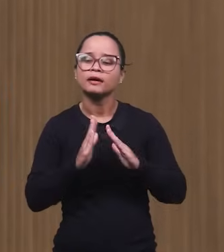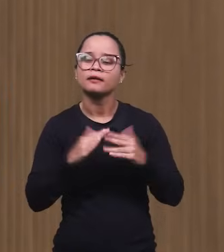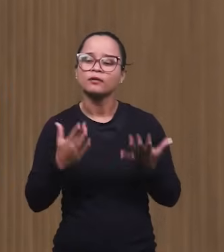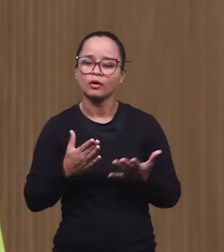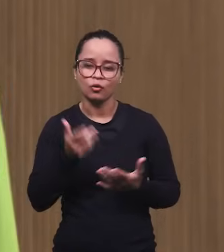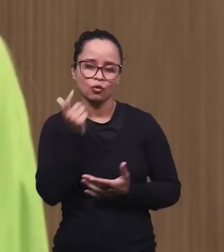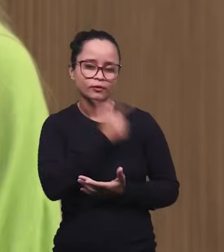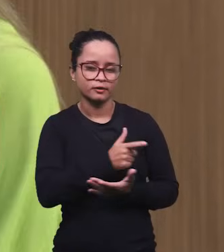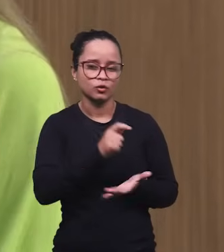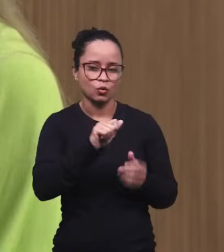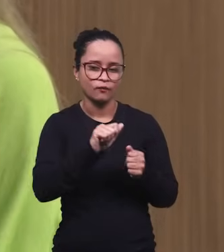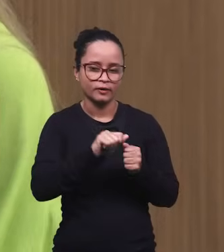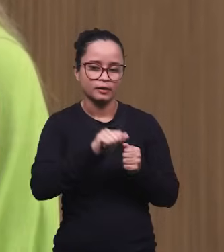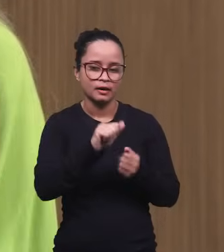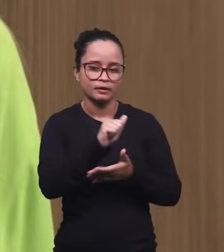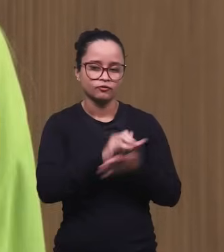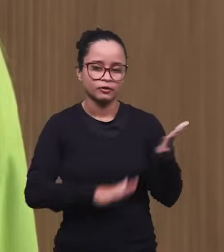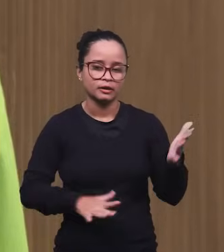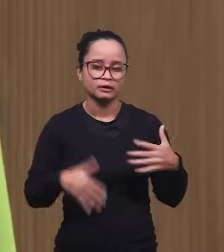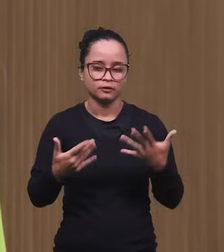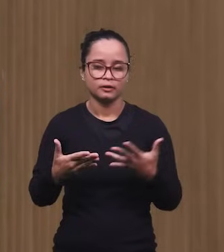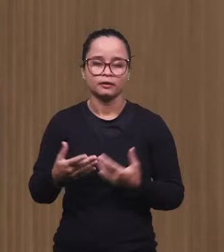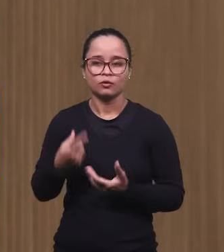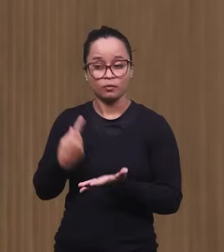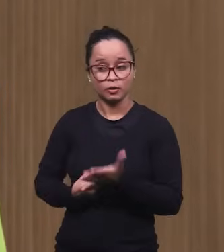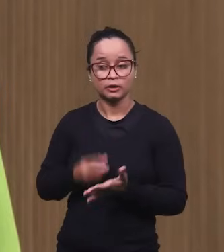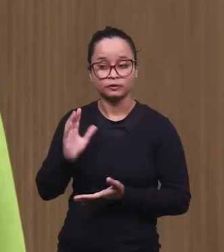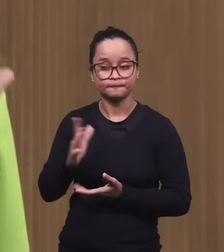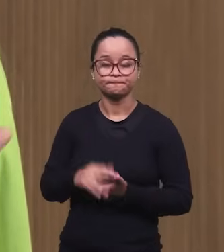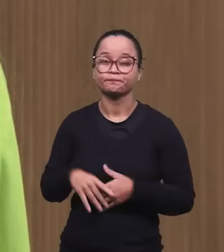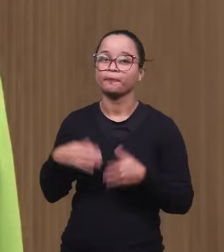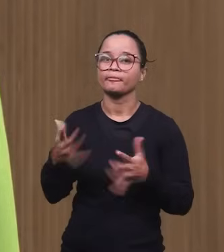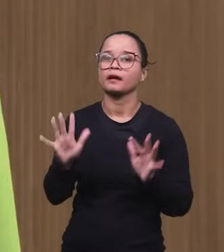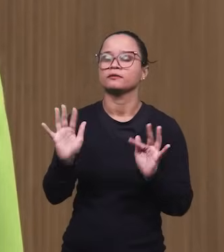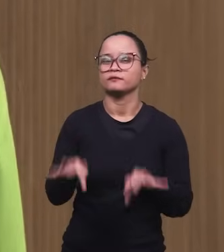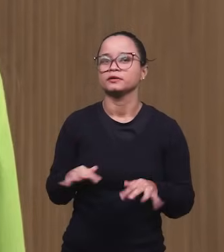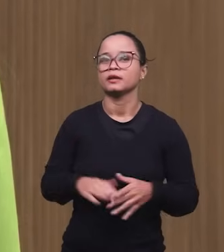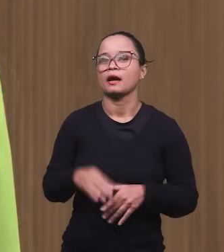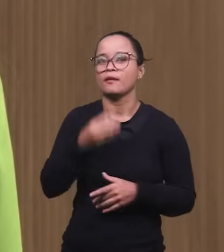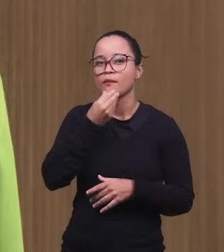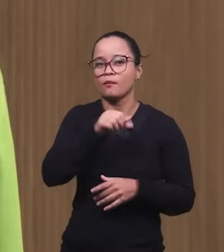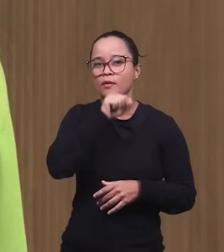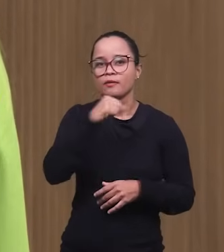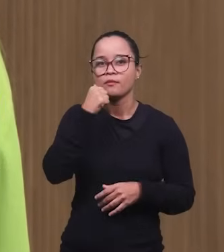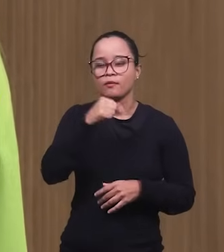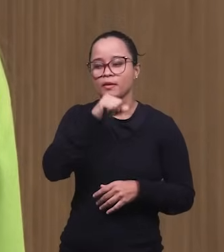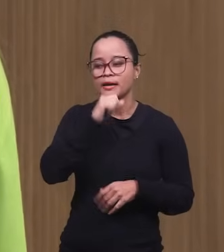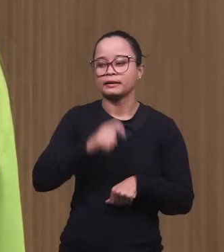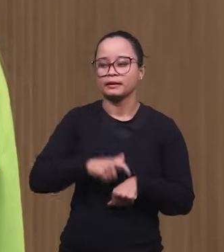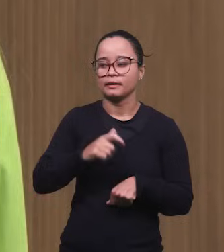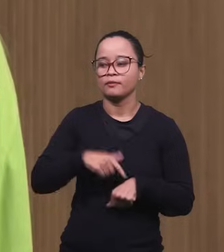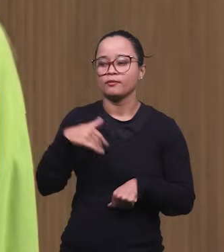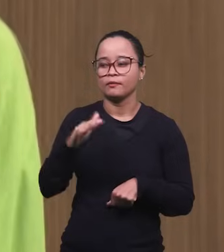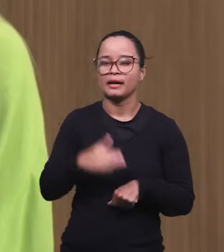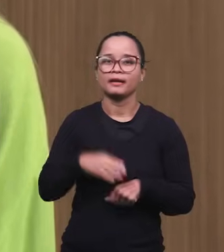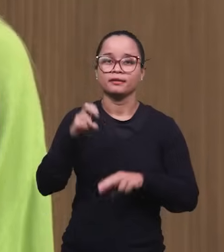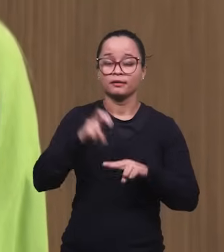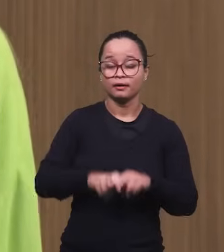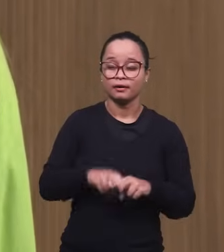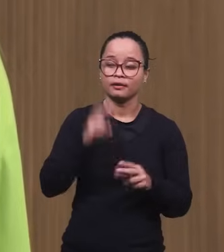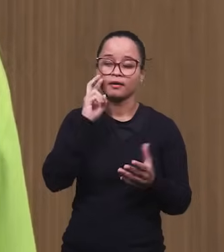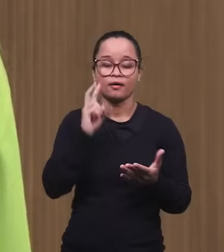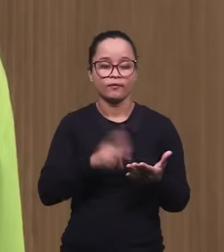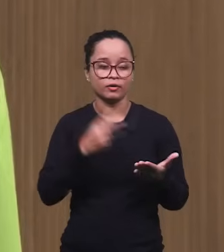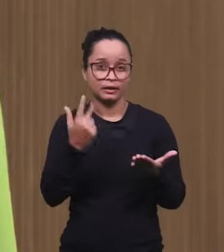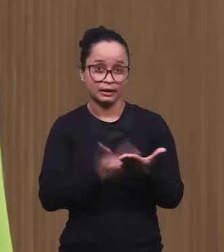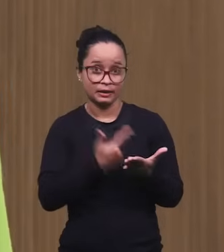conseguiu cumprir o que nós combinamos? E aí, no final de semana, quando os pais tiverem um tempo maior, aí sim senta, olha os